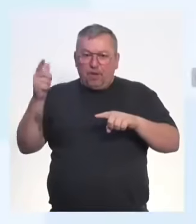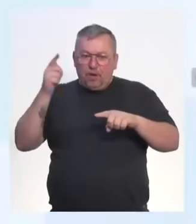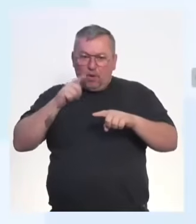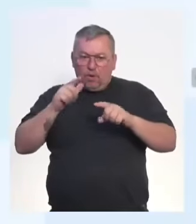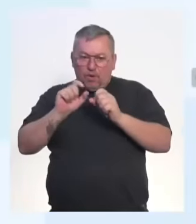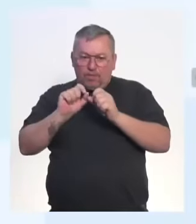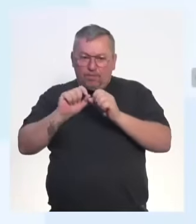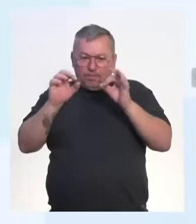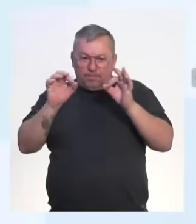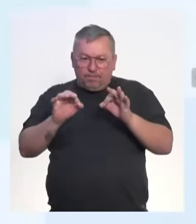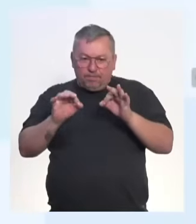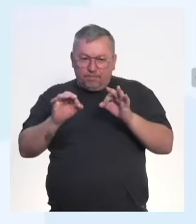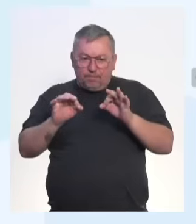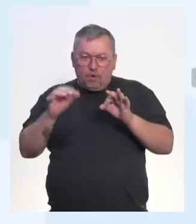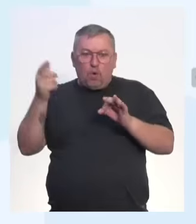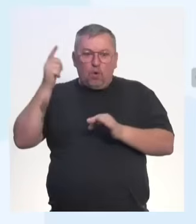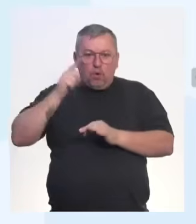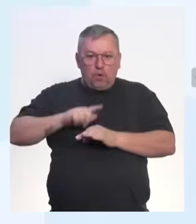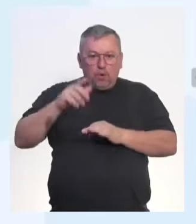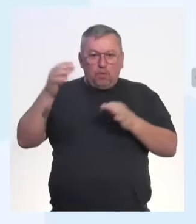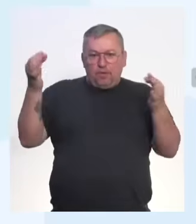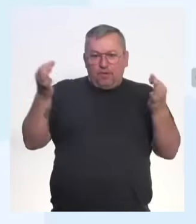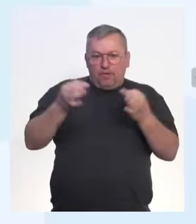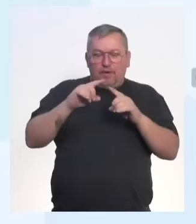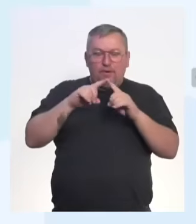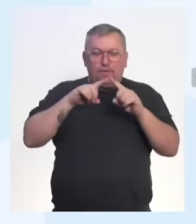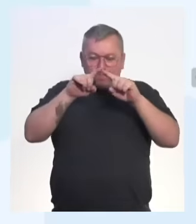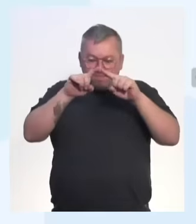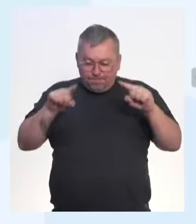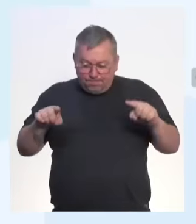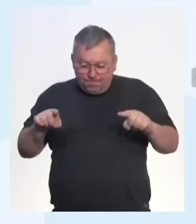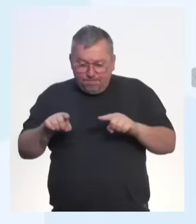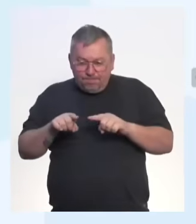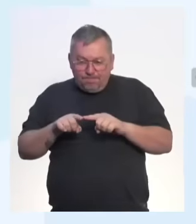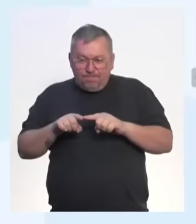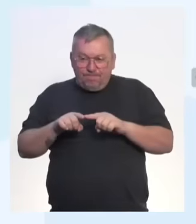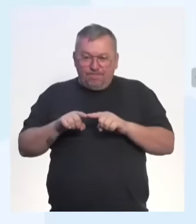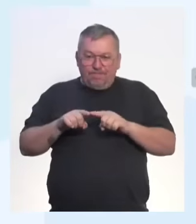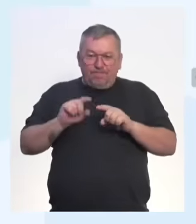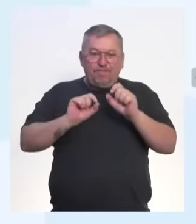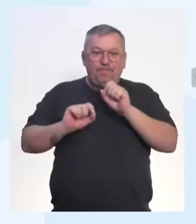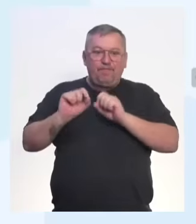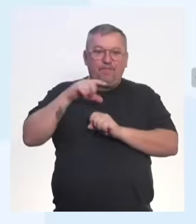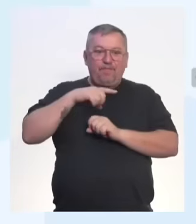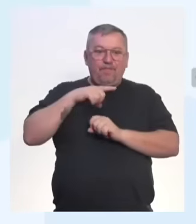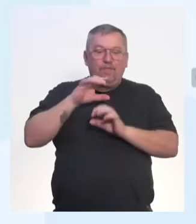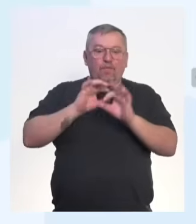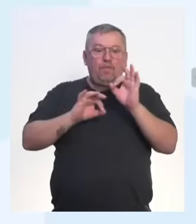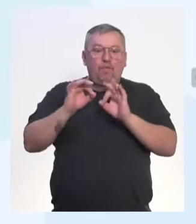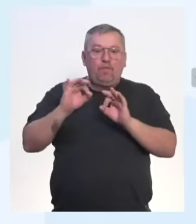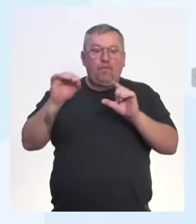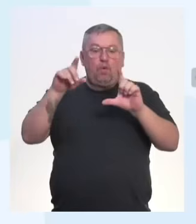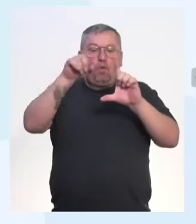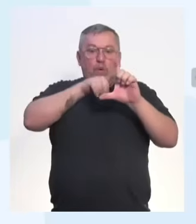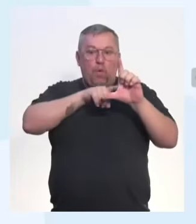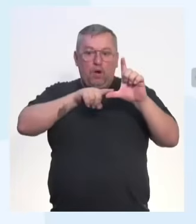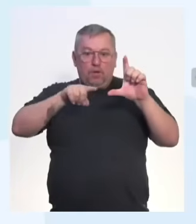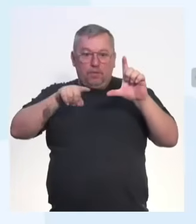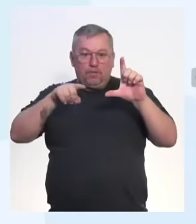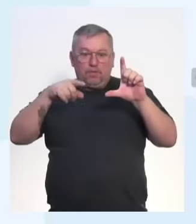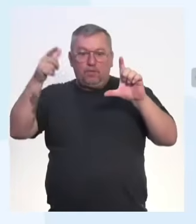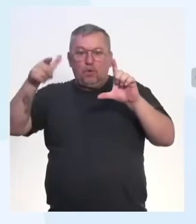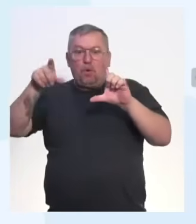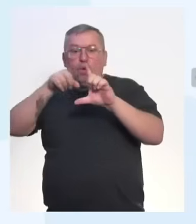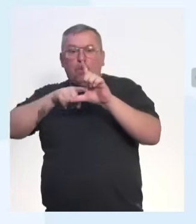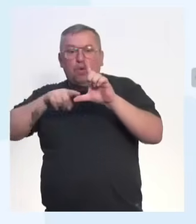objeto? Ó. Então, fechei aqui as extremidades. Então, aqui, ó, nesse ponto, eu montei um ângulo. Aqui eu montei